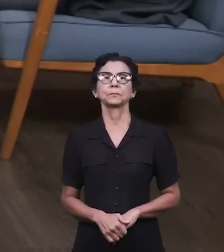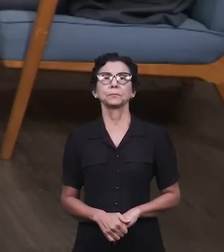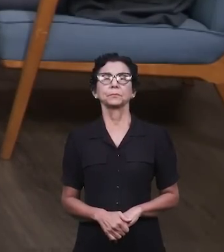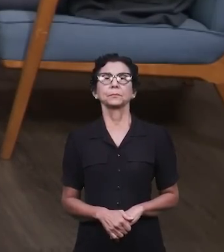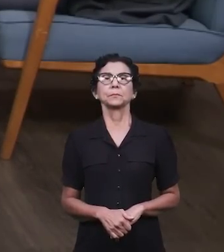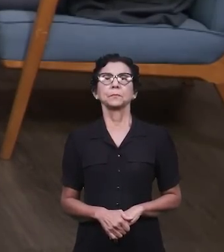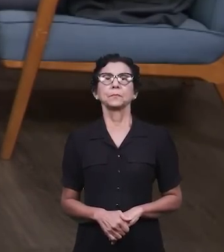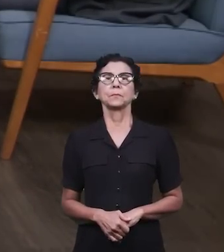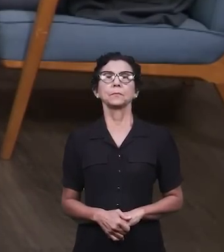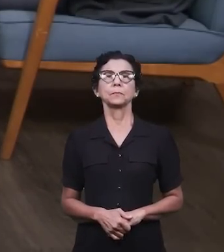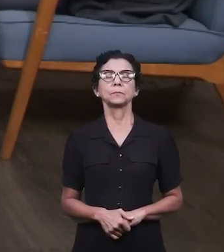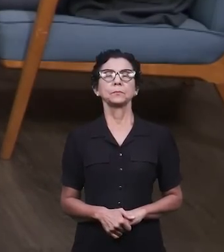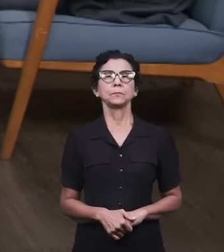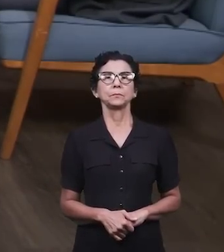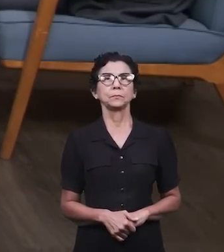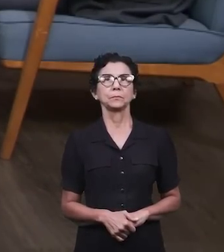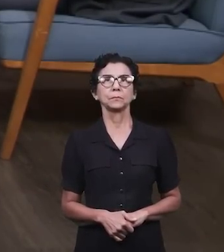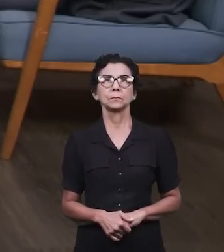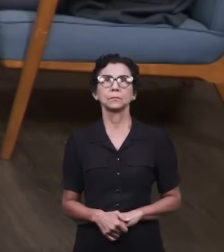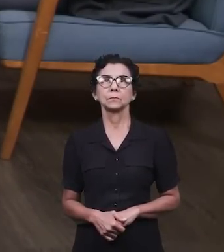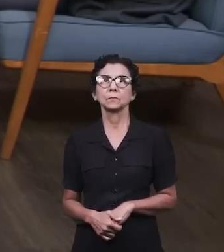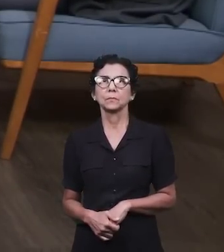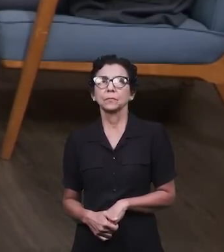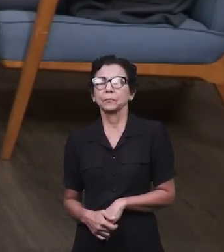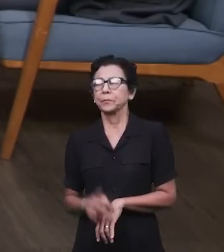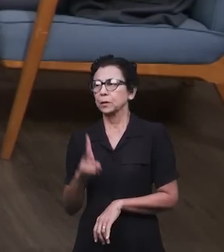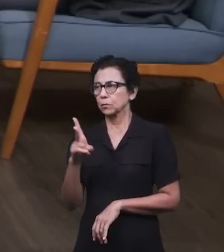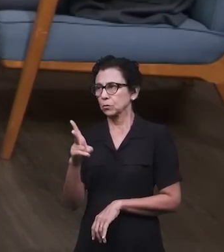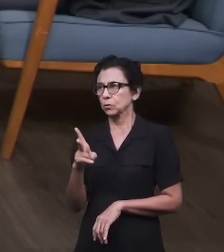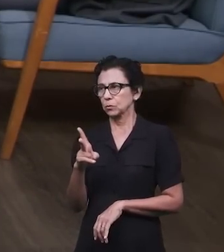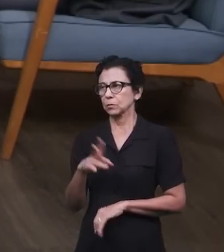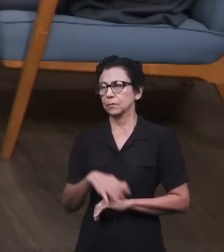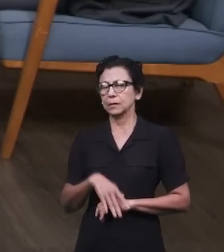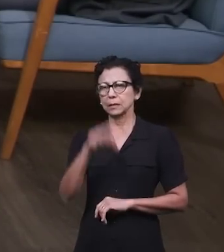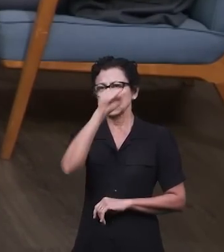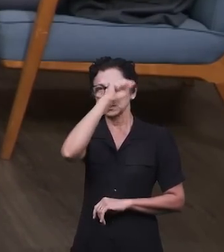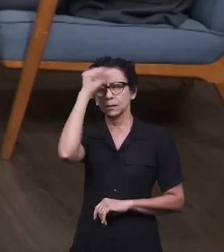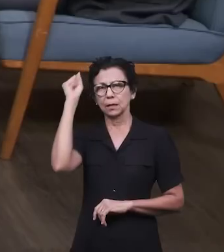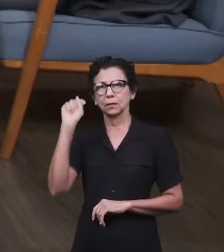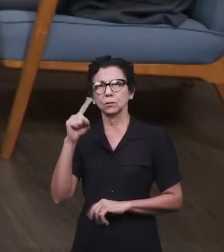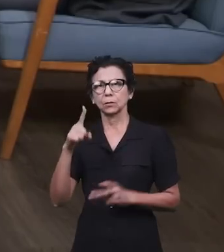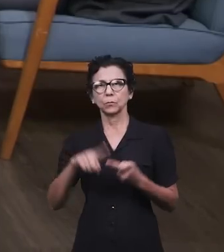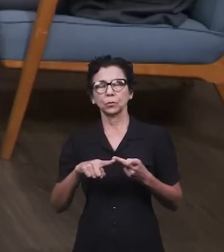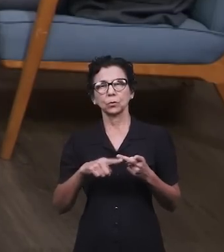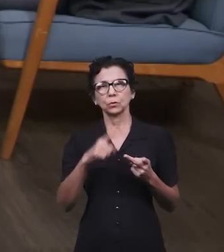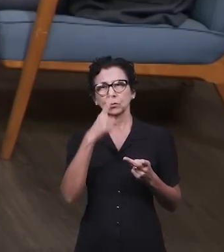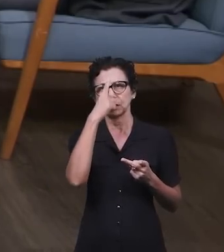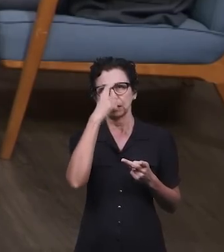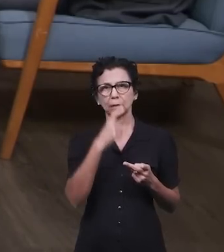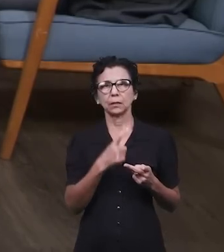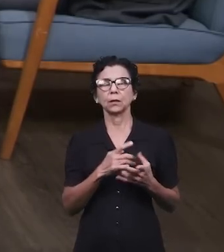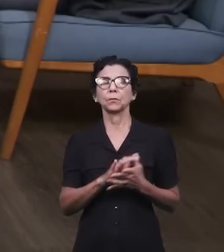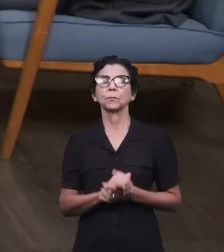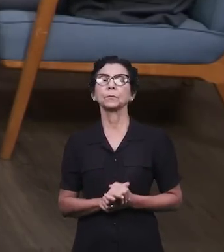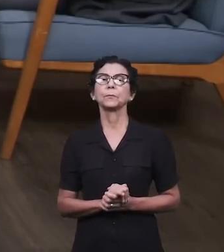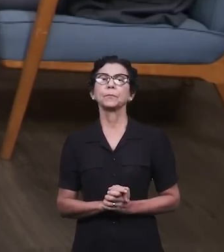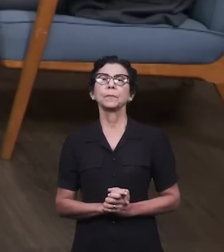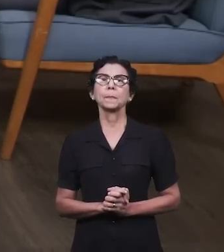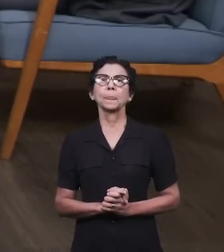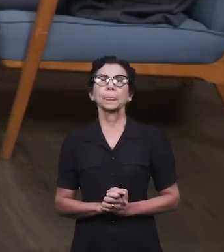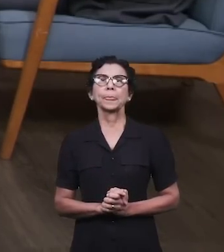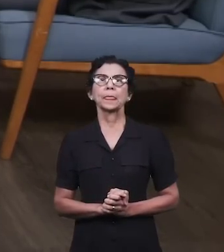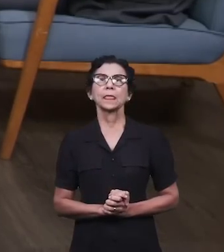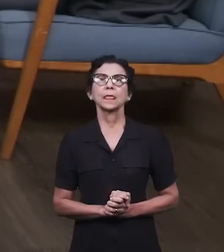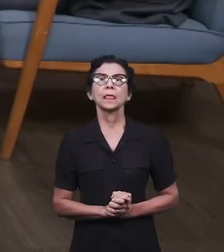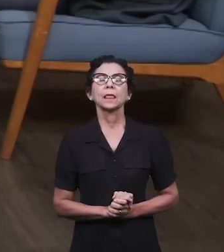Senhor. Bom, deixa eu passar a bola para você mesmo, Sérgio, e aí o Daniel pode fazer um comentário sobre a igreja